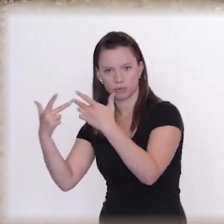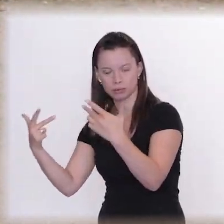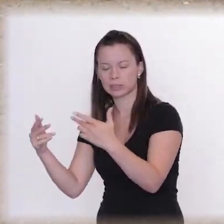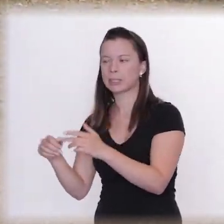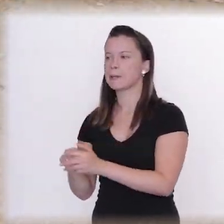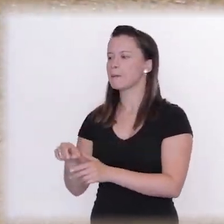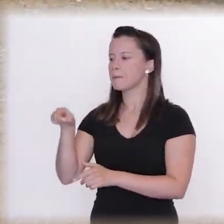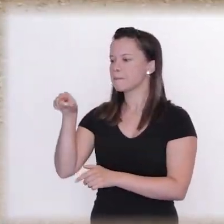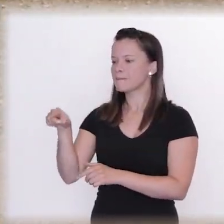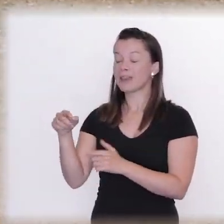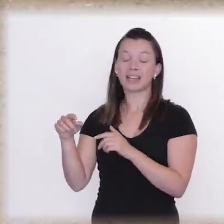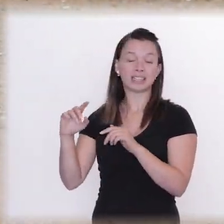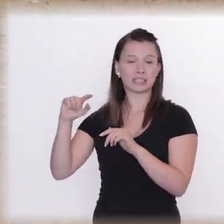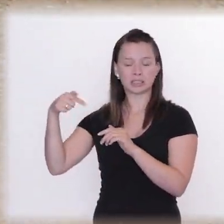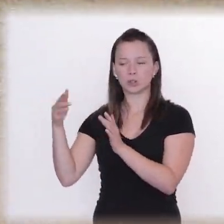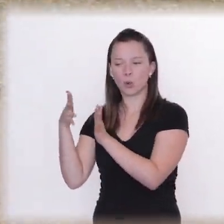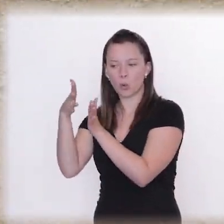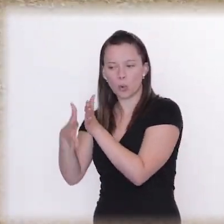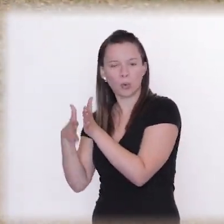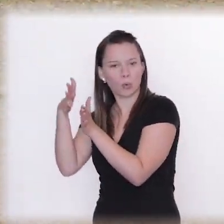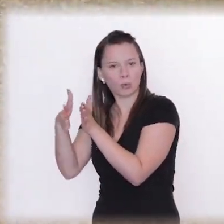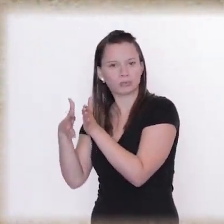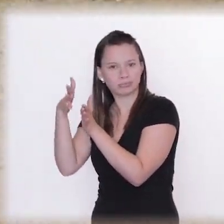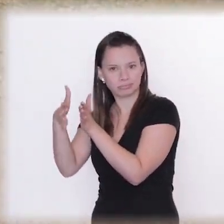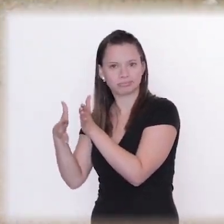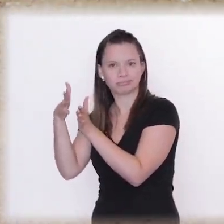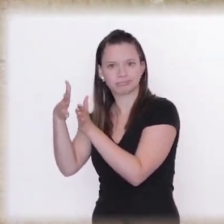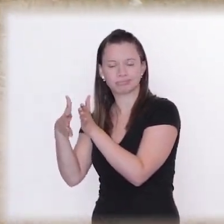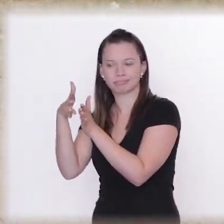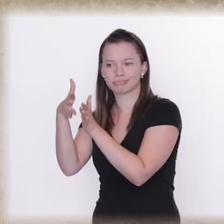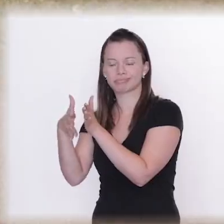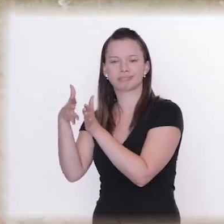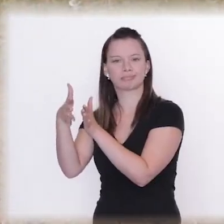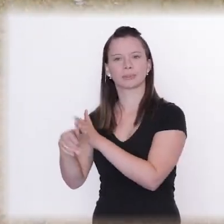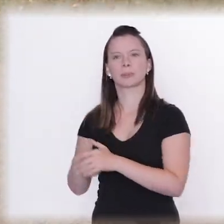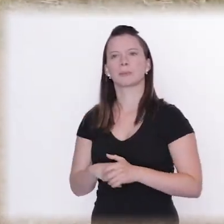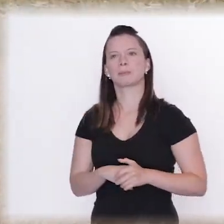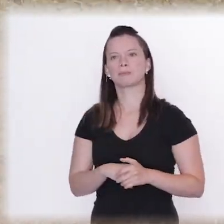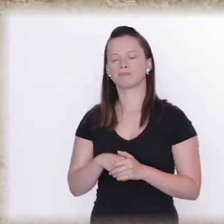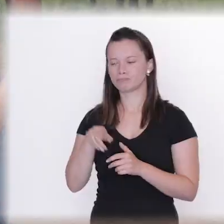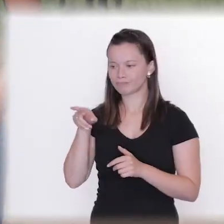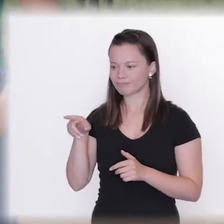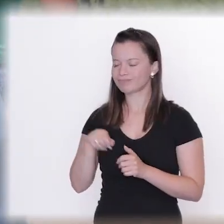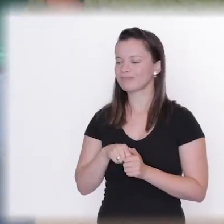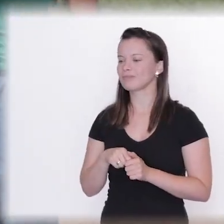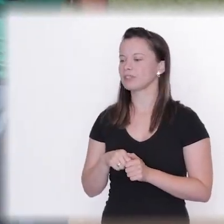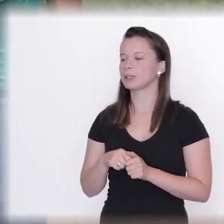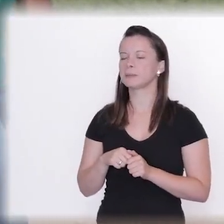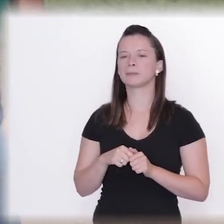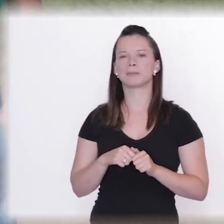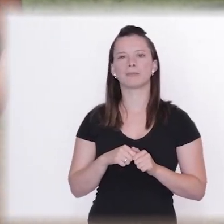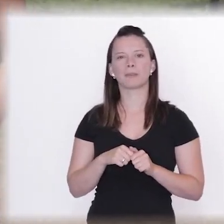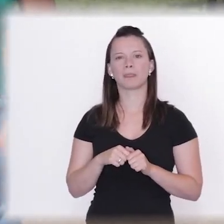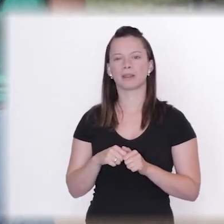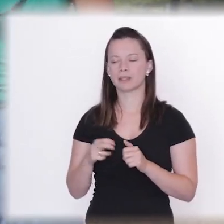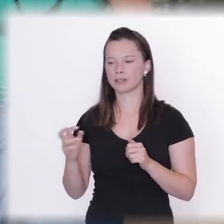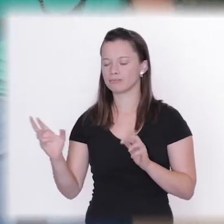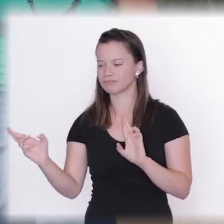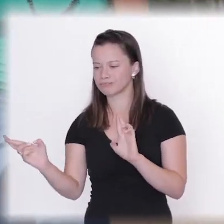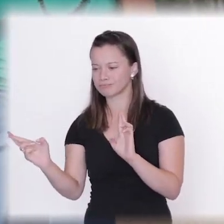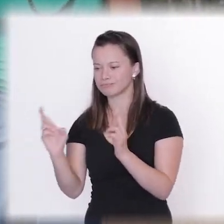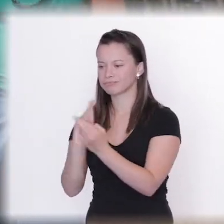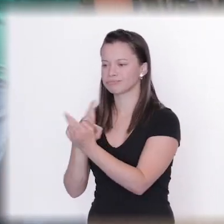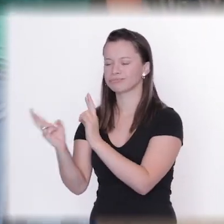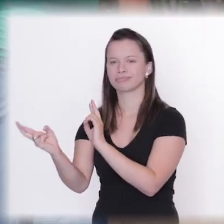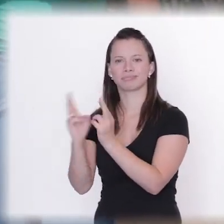é talvez o principal elemento urbanizador do bairro de Itaquera, ele vai garantir essa relação com o que os